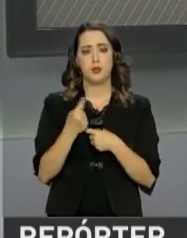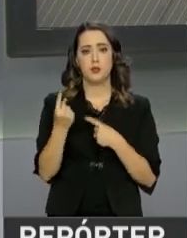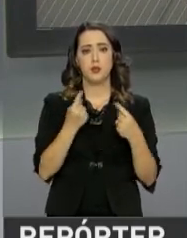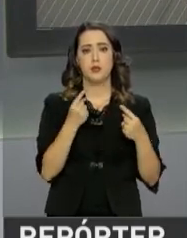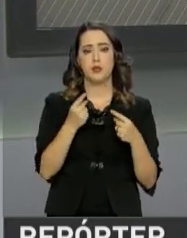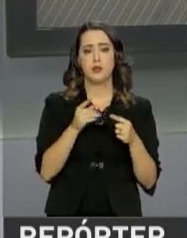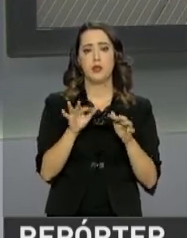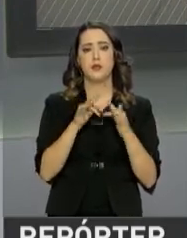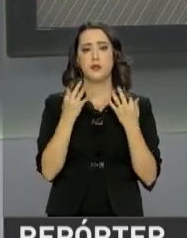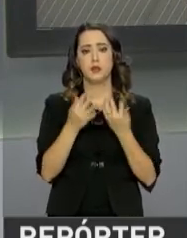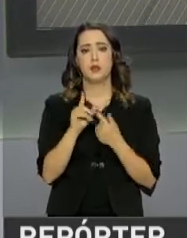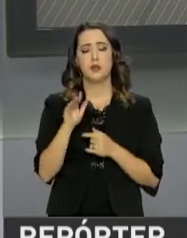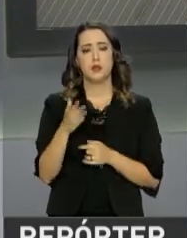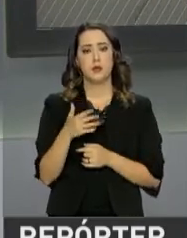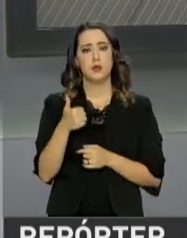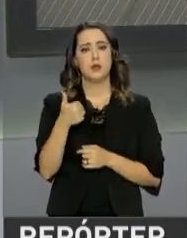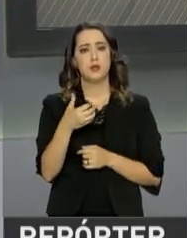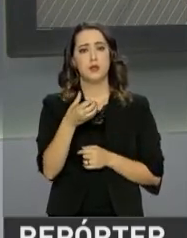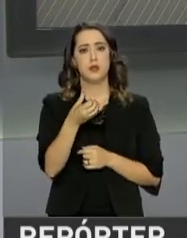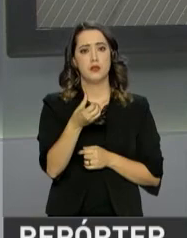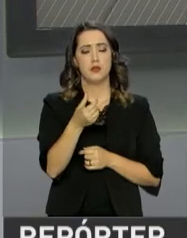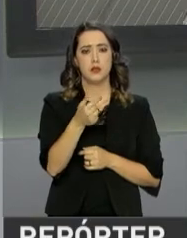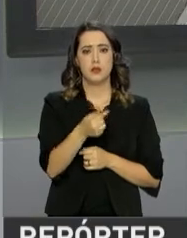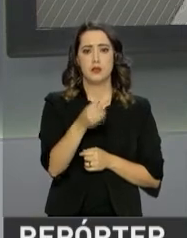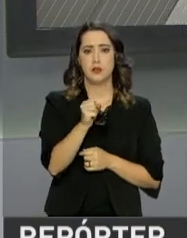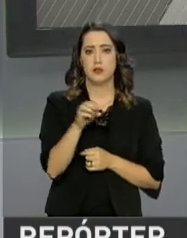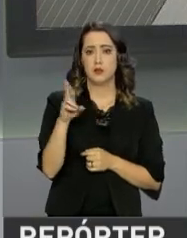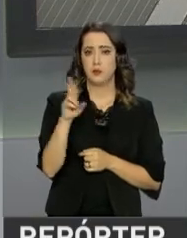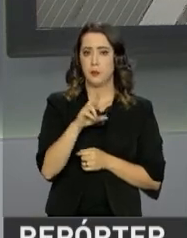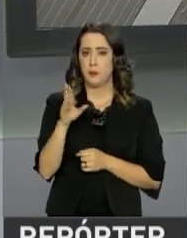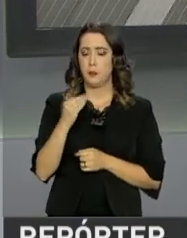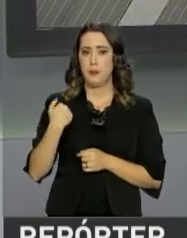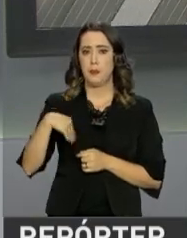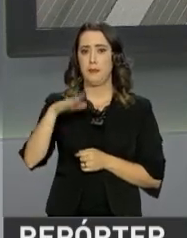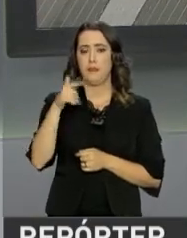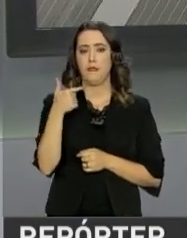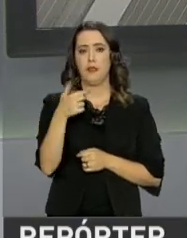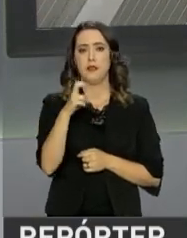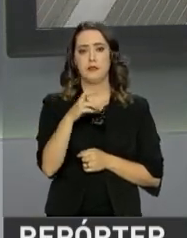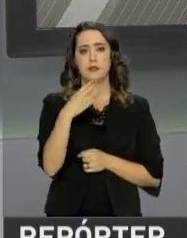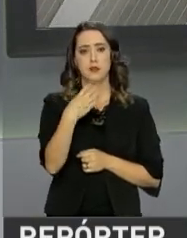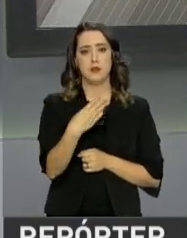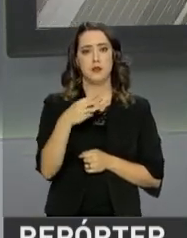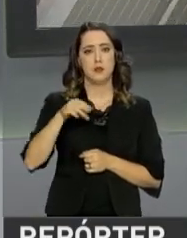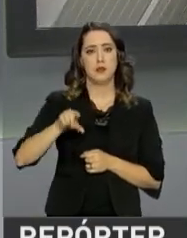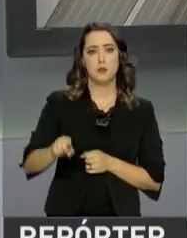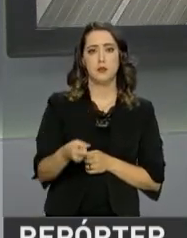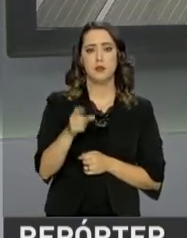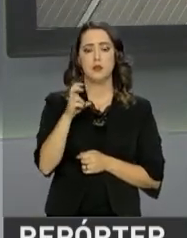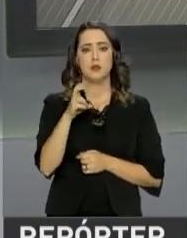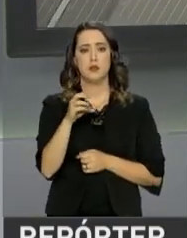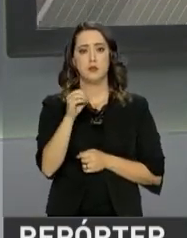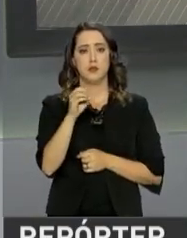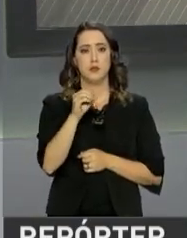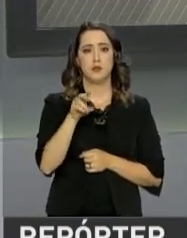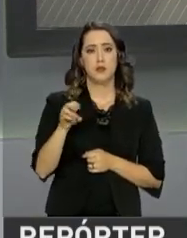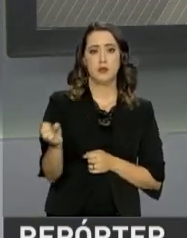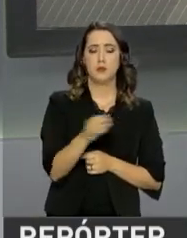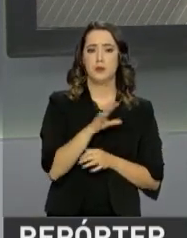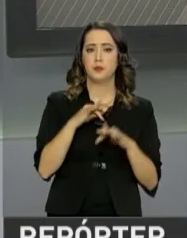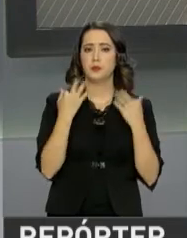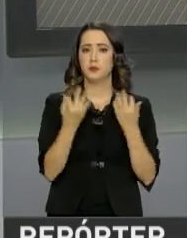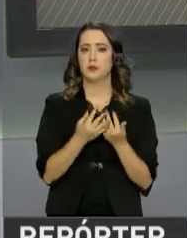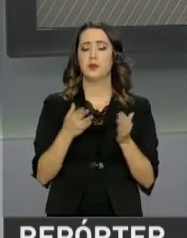cada família é de pouco mais de 178 reais mais de 254 mil 550